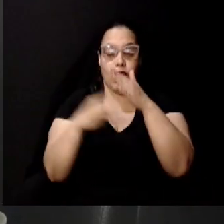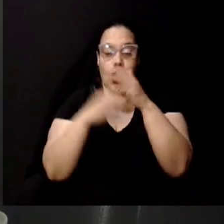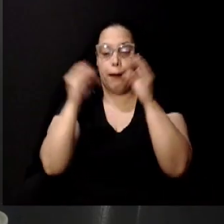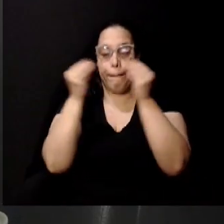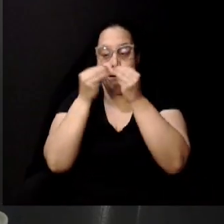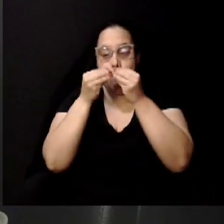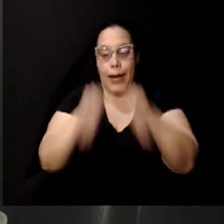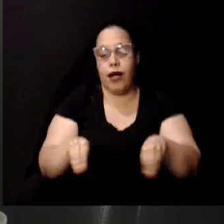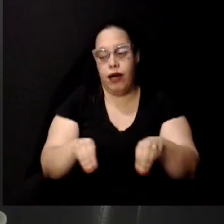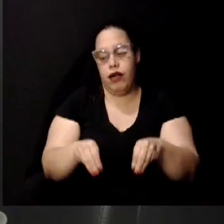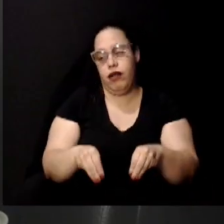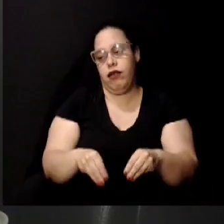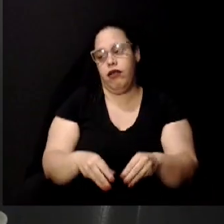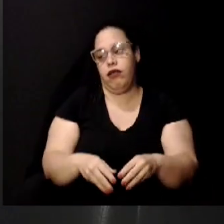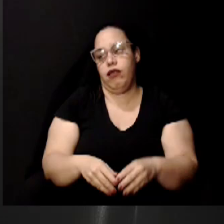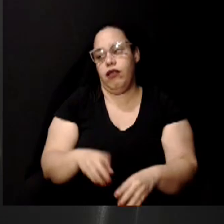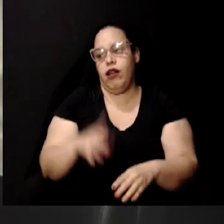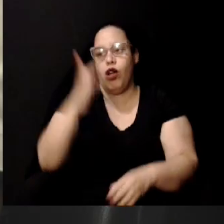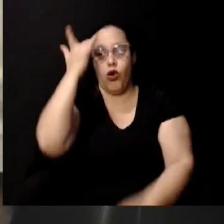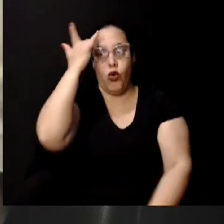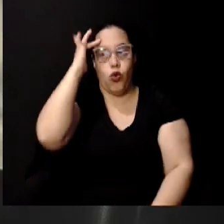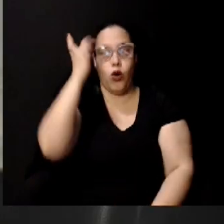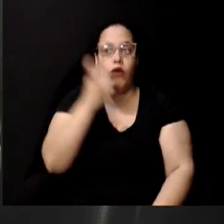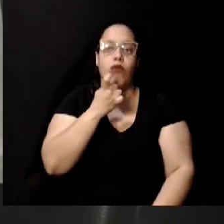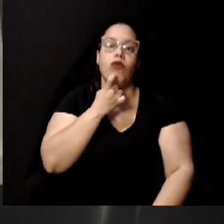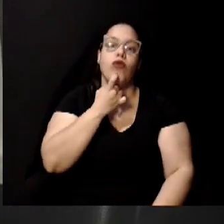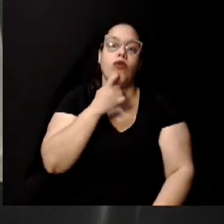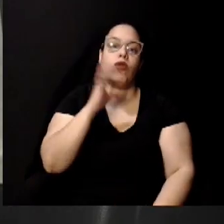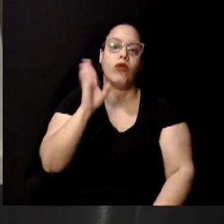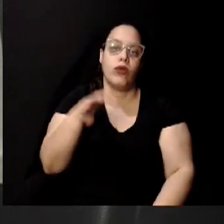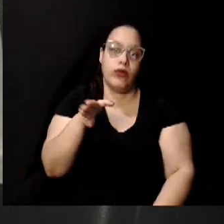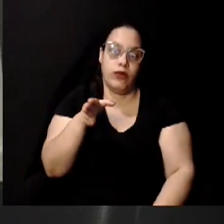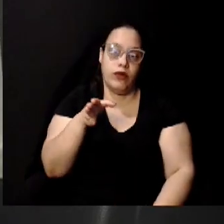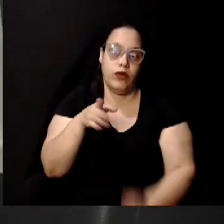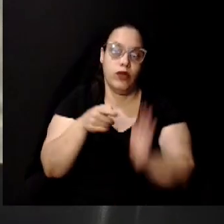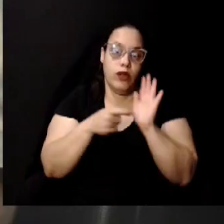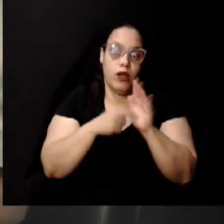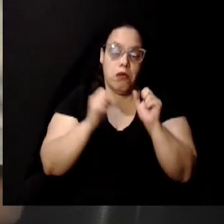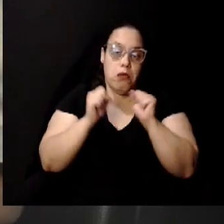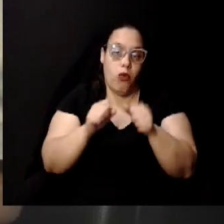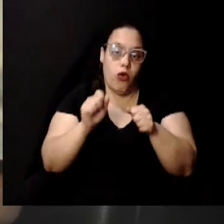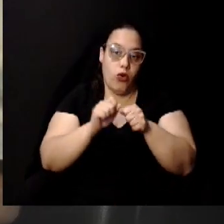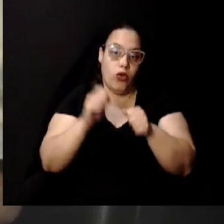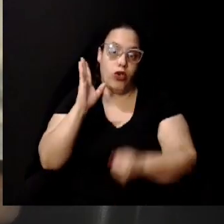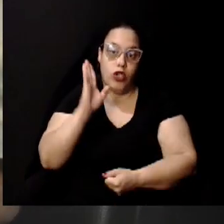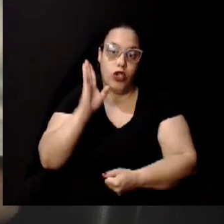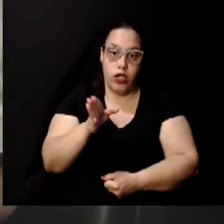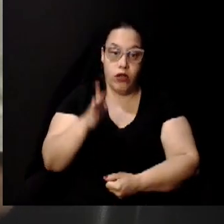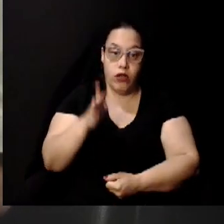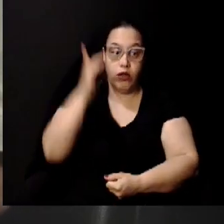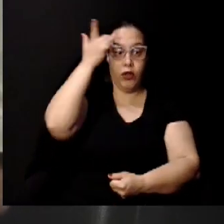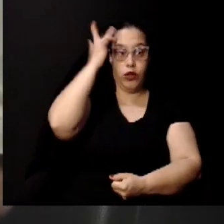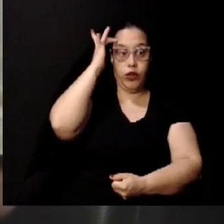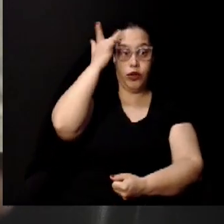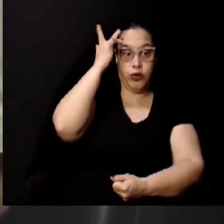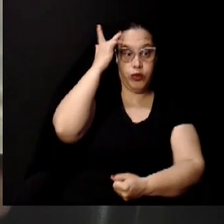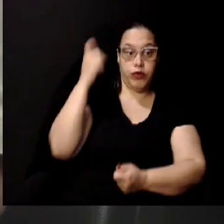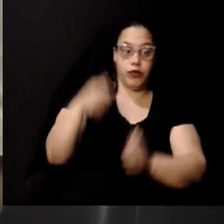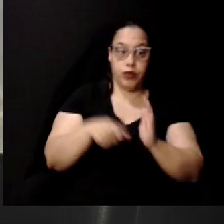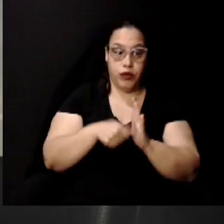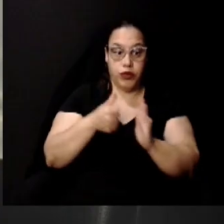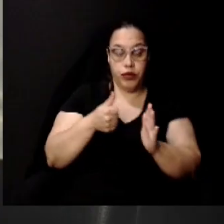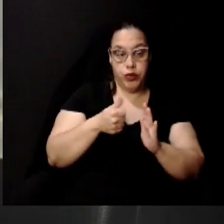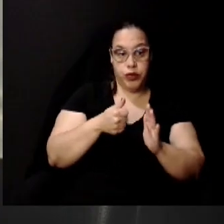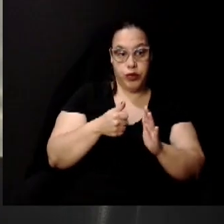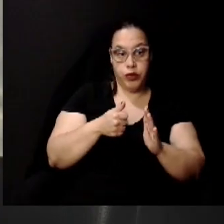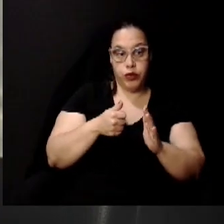acho que Campinas, mais de imediato, esse é o cenário, mas o que a gente pode fazer mais de imediato? Uhum. Eu acho que primeira questão precisaria